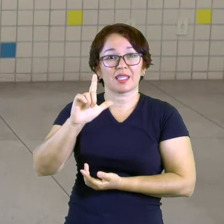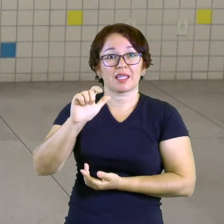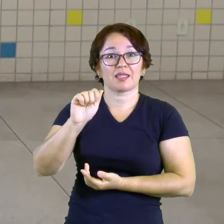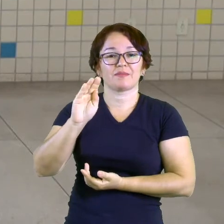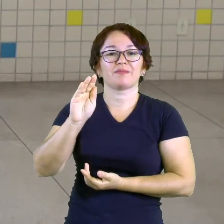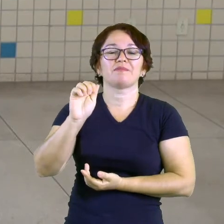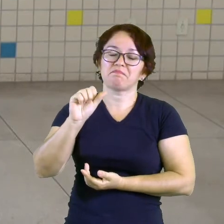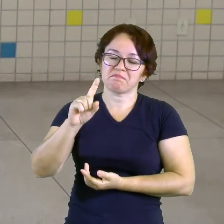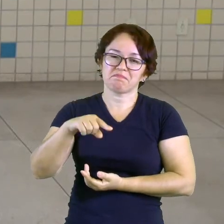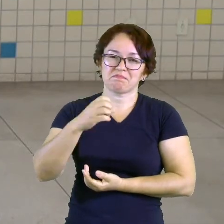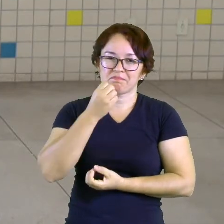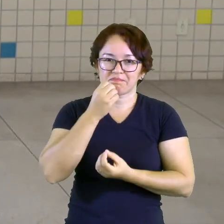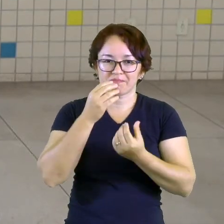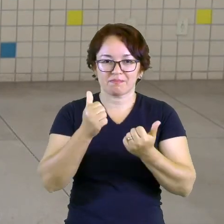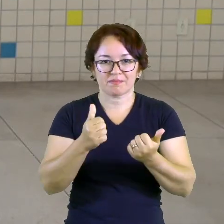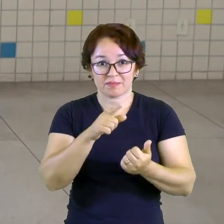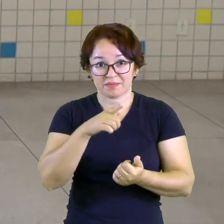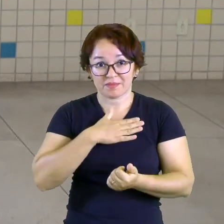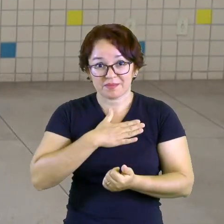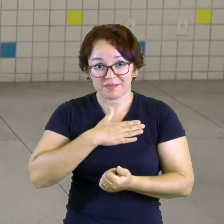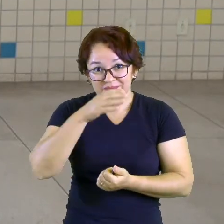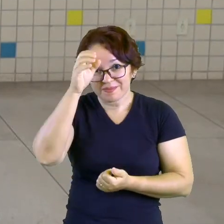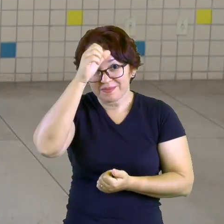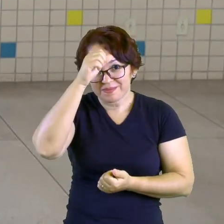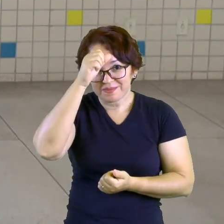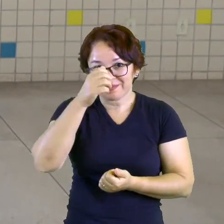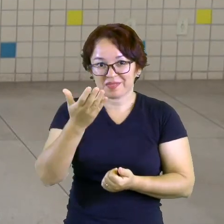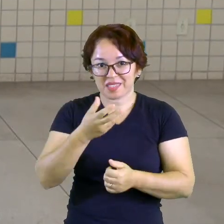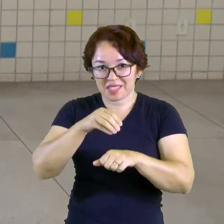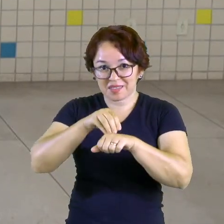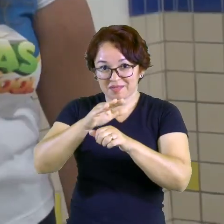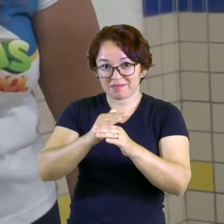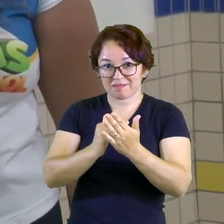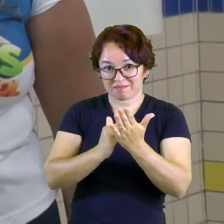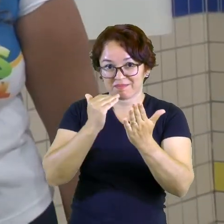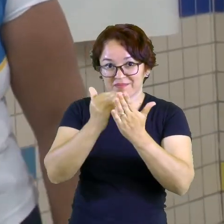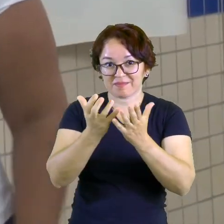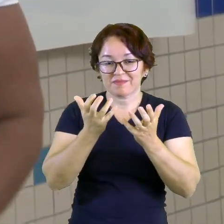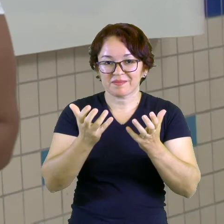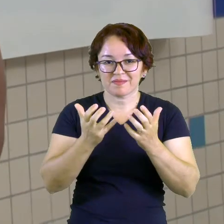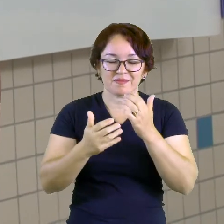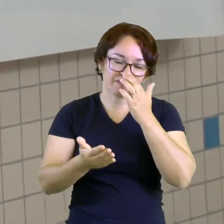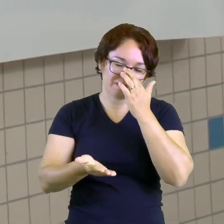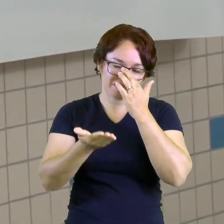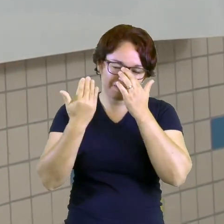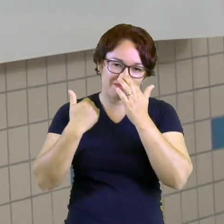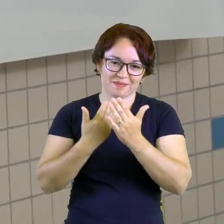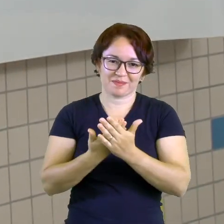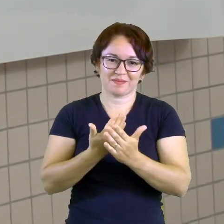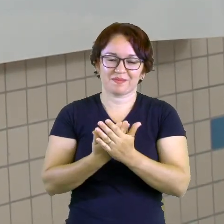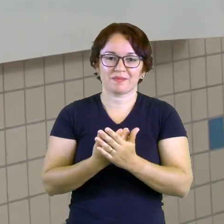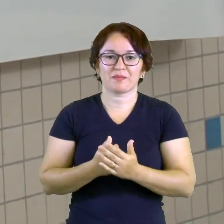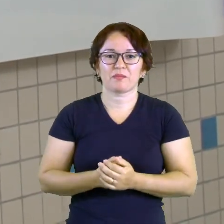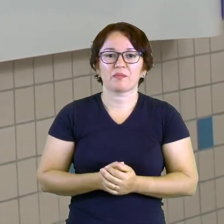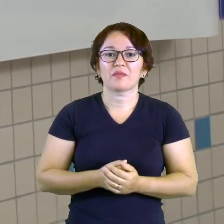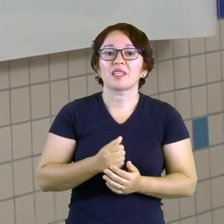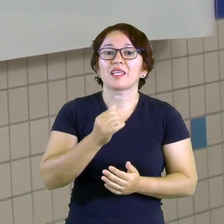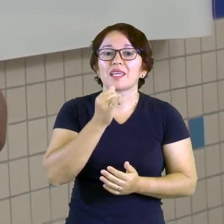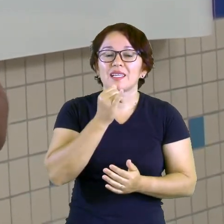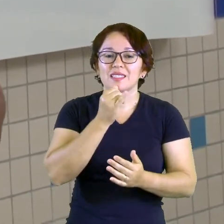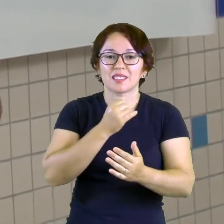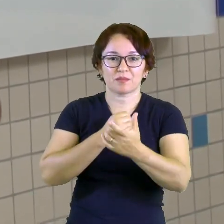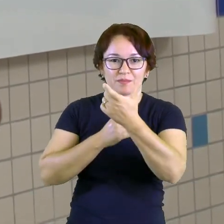dissílaba. Muito bem. Estão gostando? Querem mais? Então, vamos lá. E trissílaba? Olha a